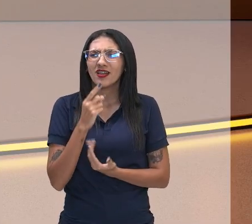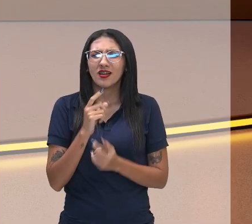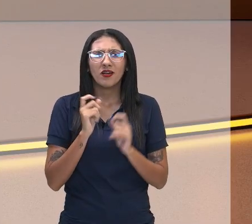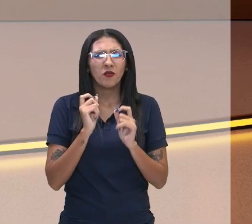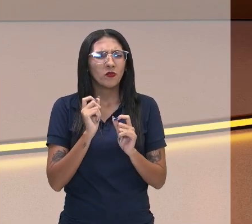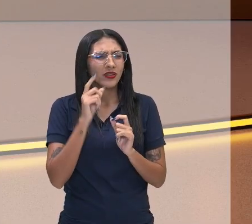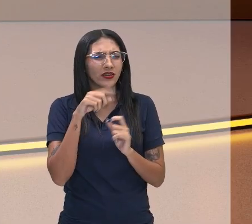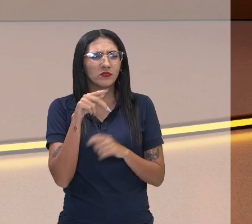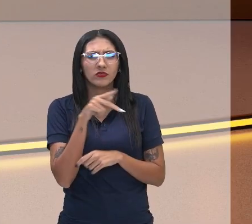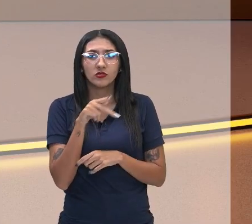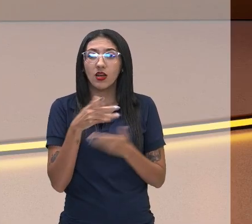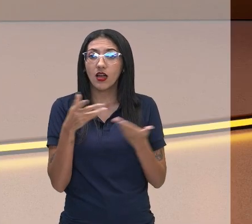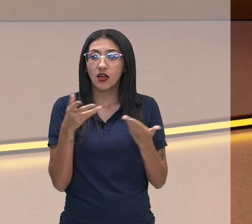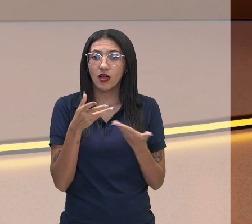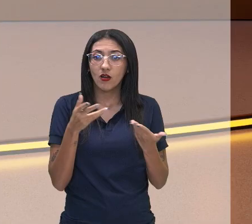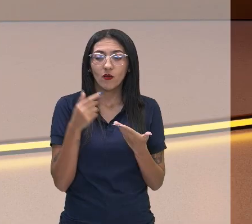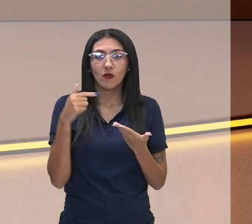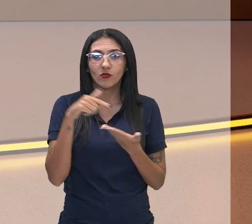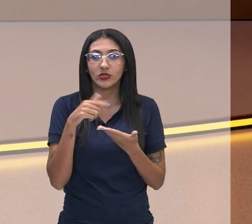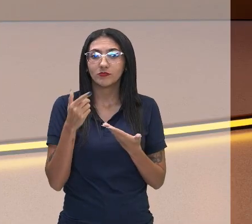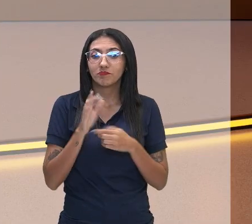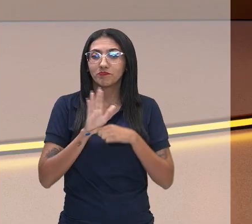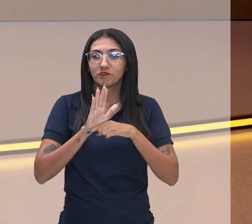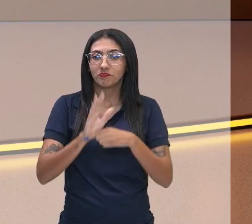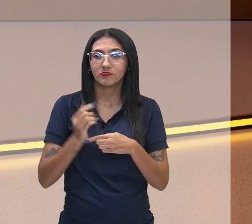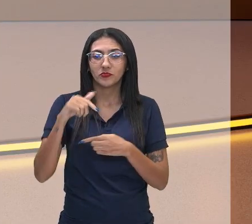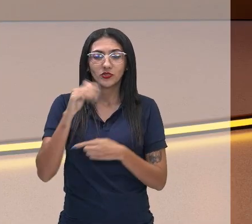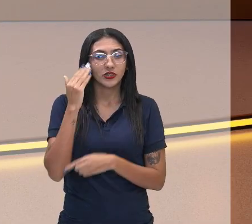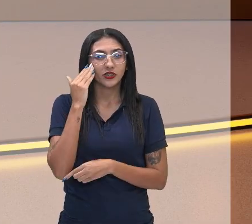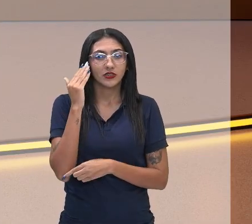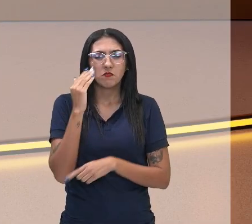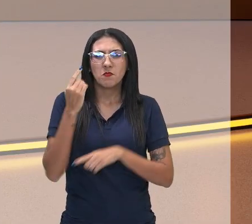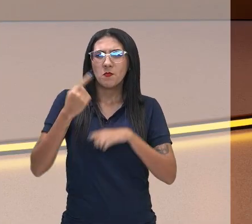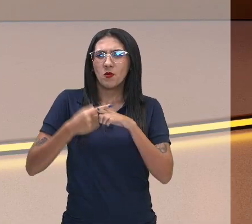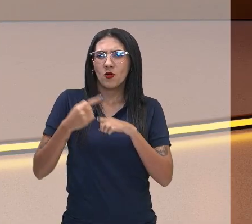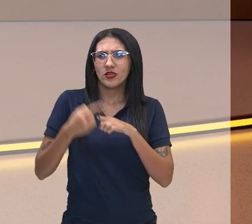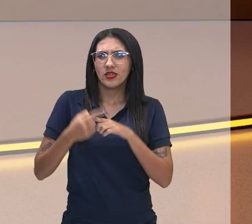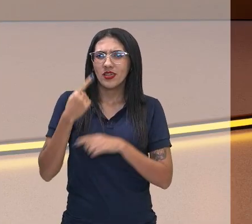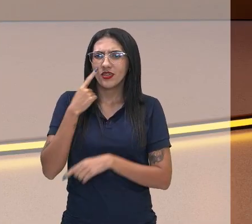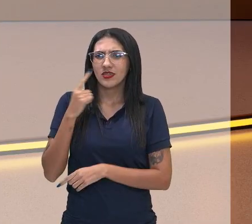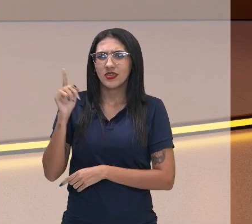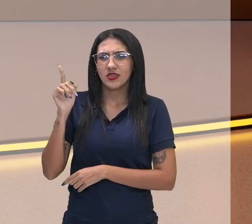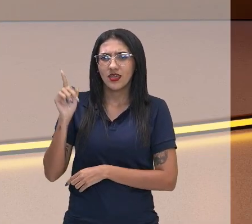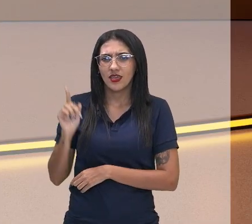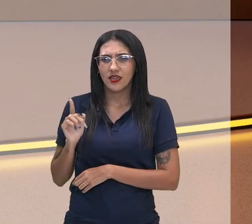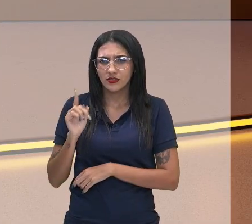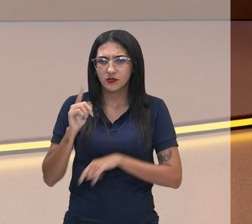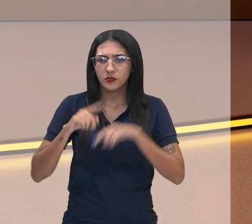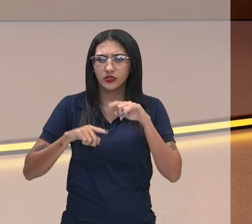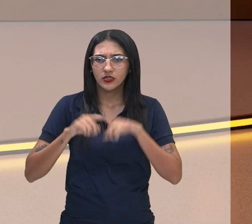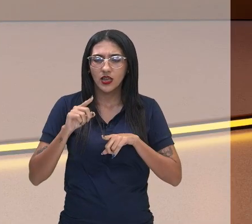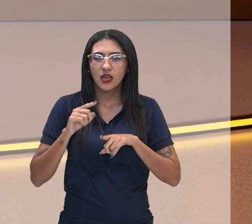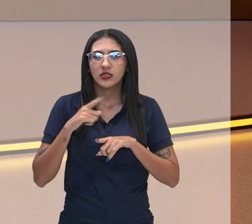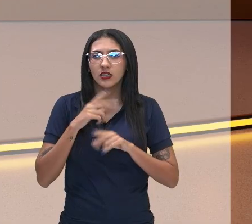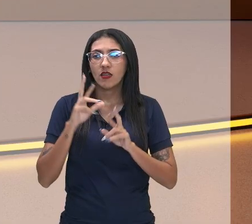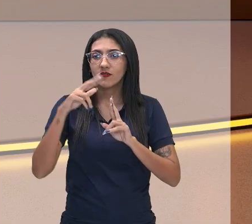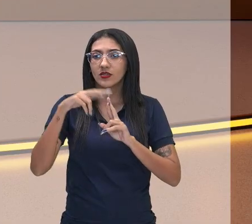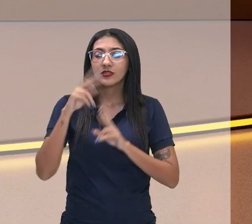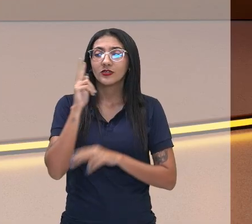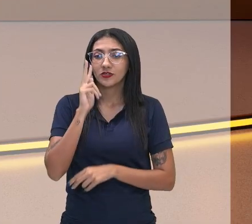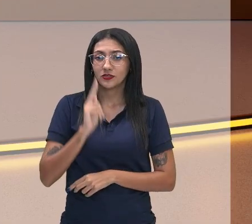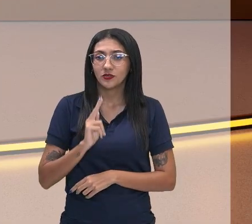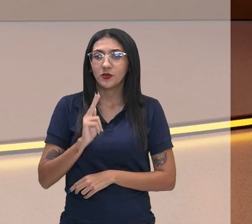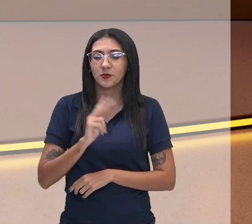vai lhe ajudar a compreender o porquê que esses elementos são considerados fontes históricas. Mas